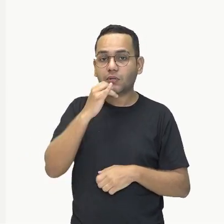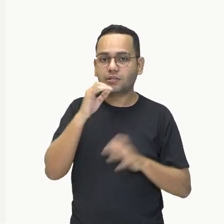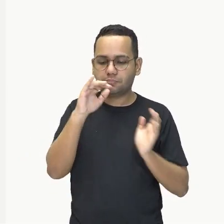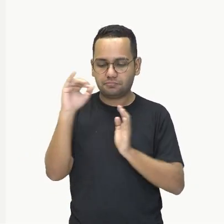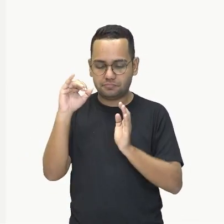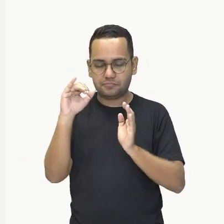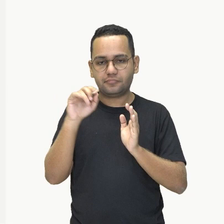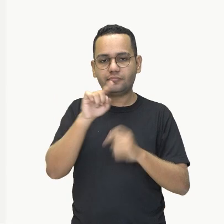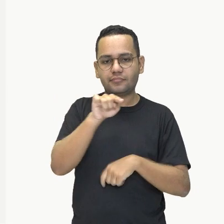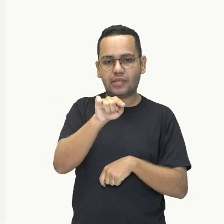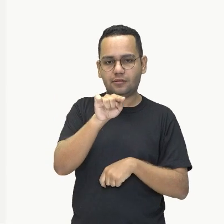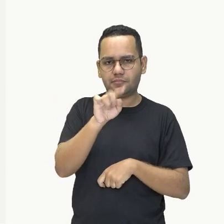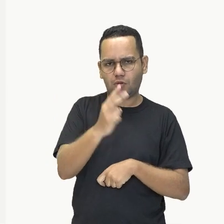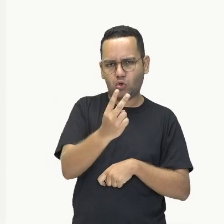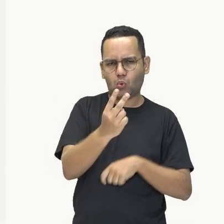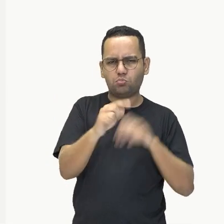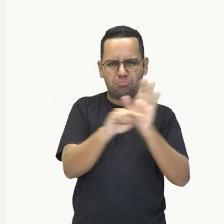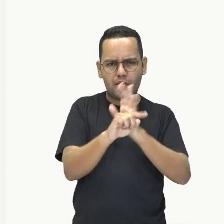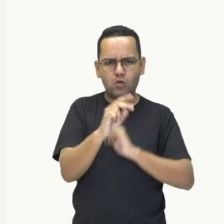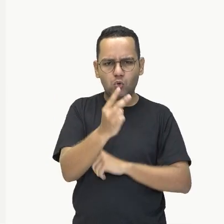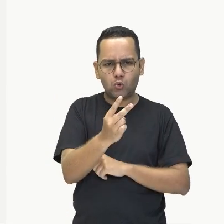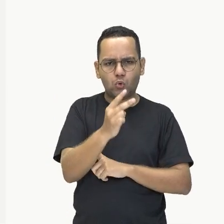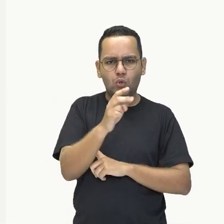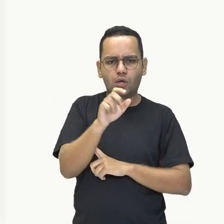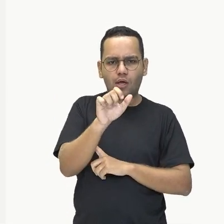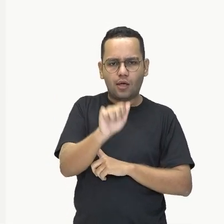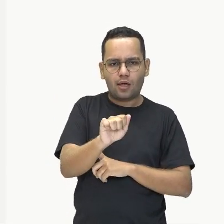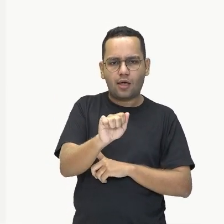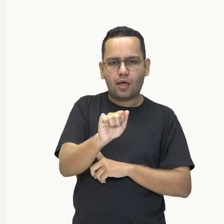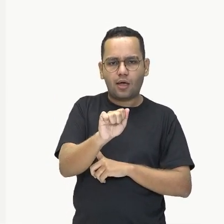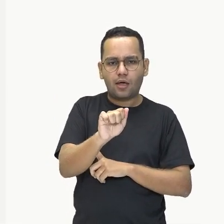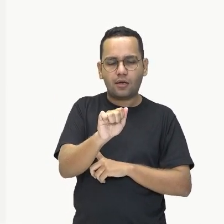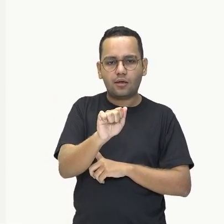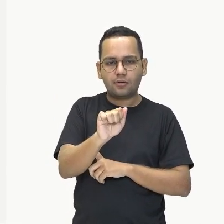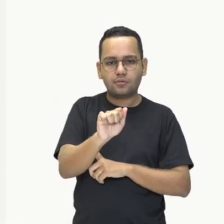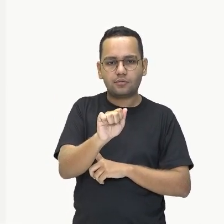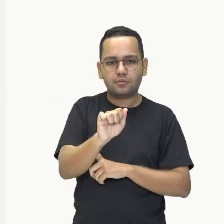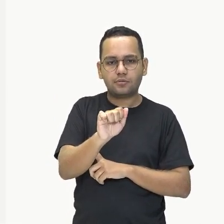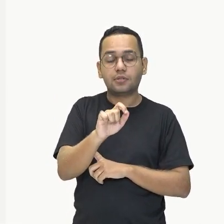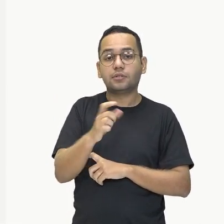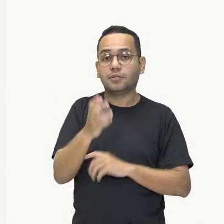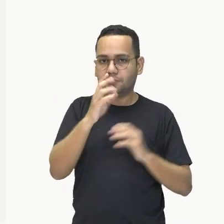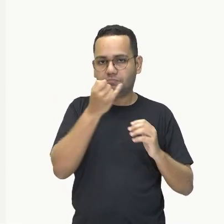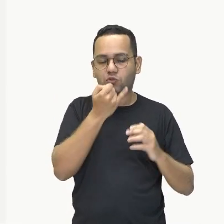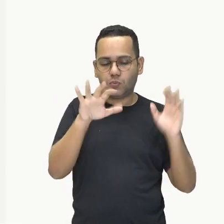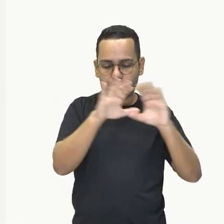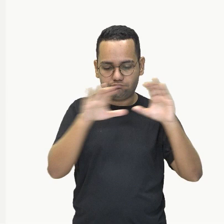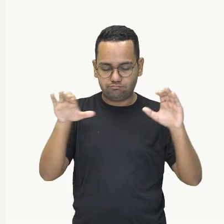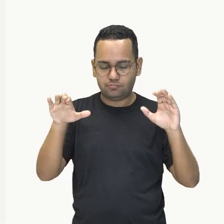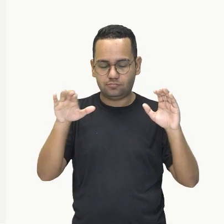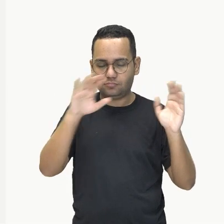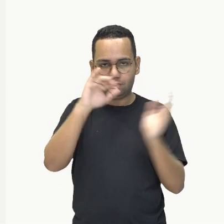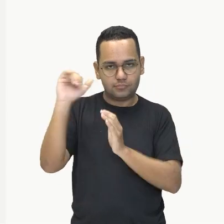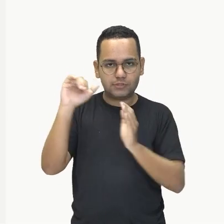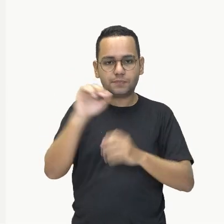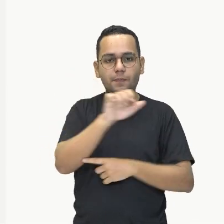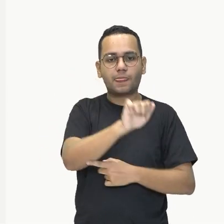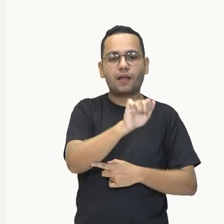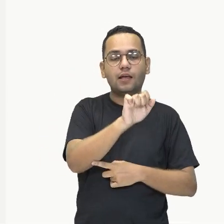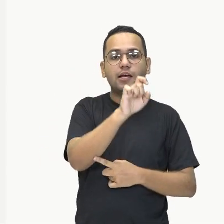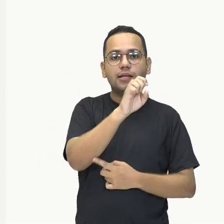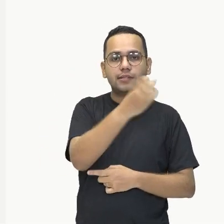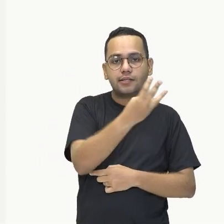elevado à terceira potência, ao cubo. Tá? Então, eu tenho 3. O x